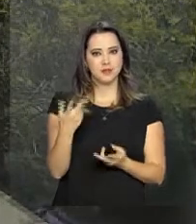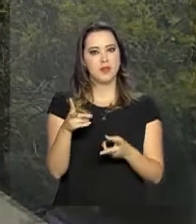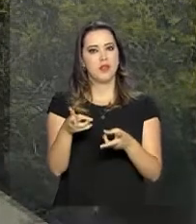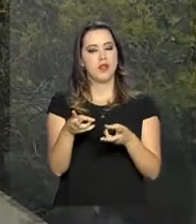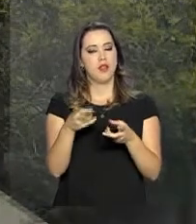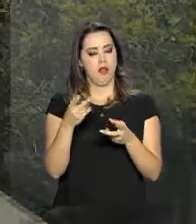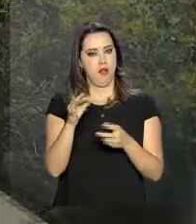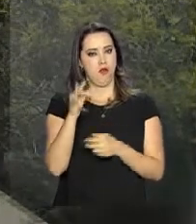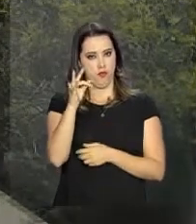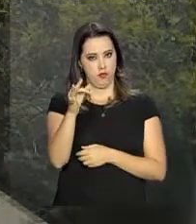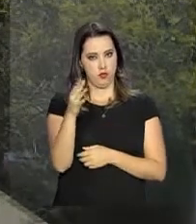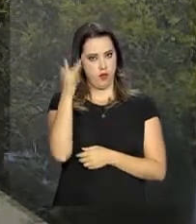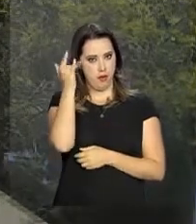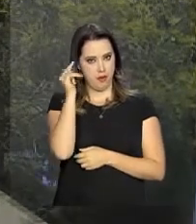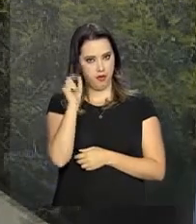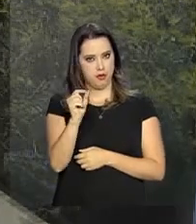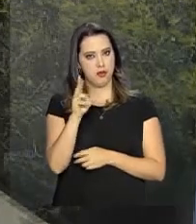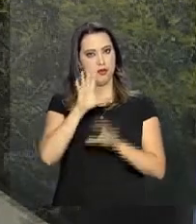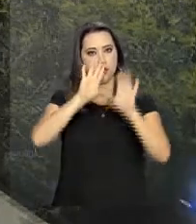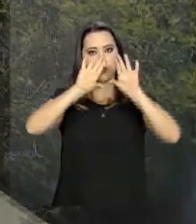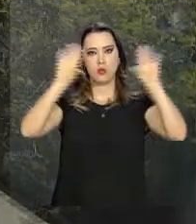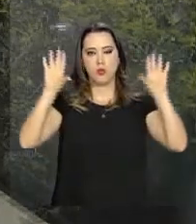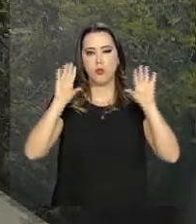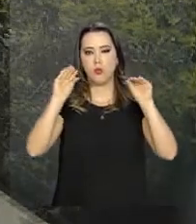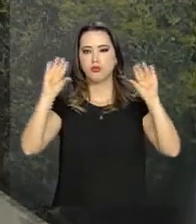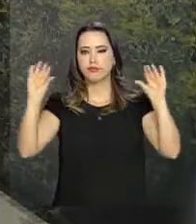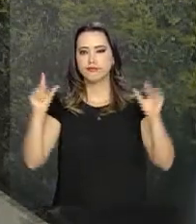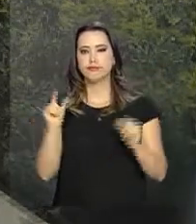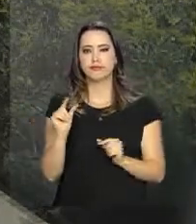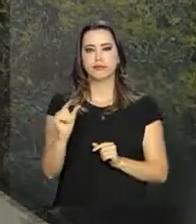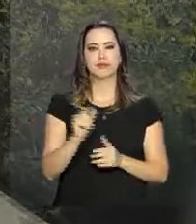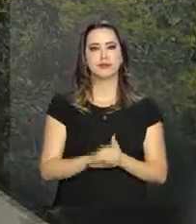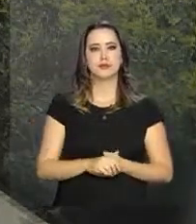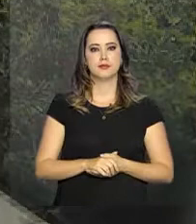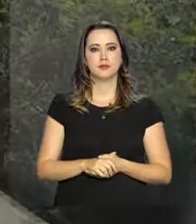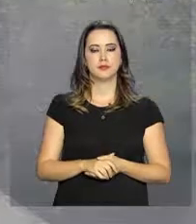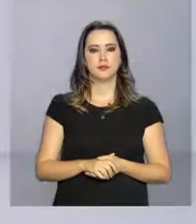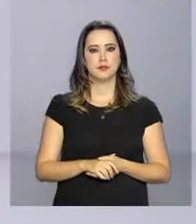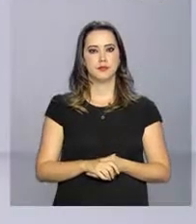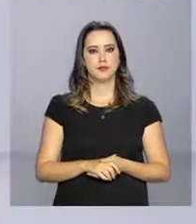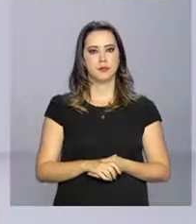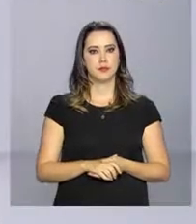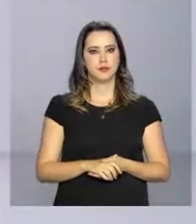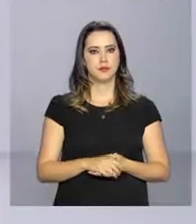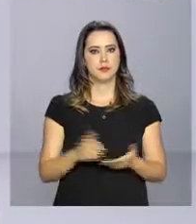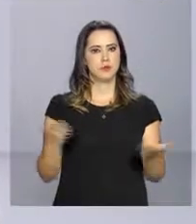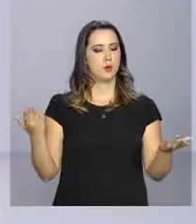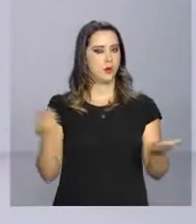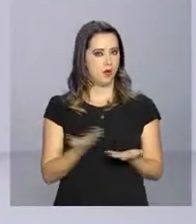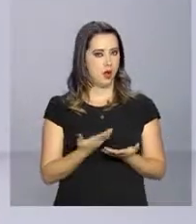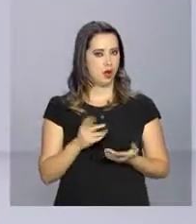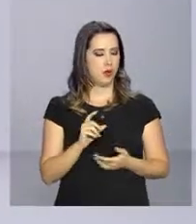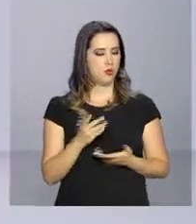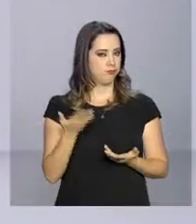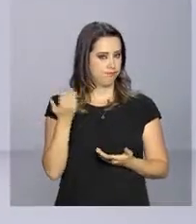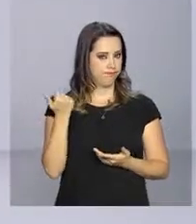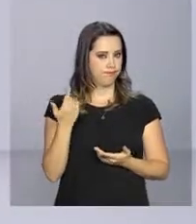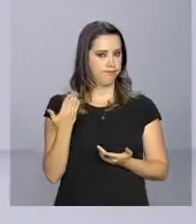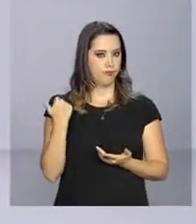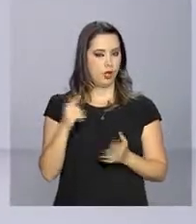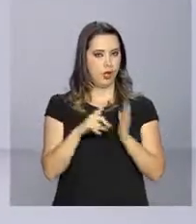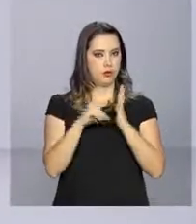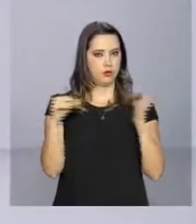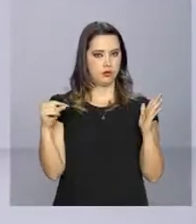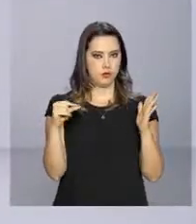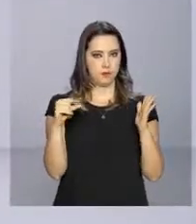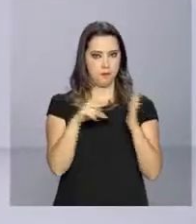cento a previsão para amanhã é de céu com poucas nuvens e agora há pouco no palácio do planalto